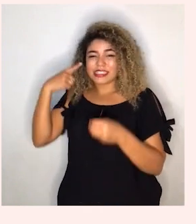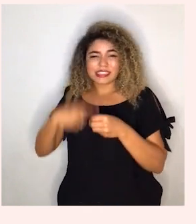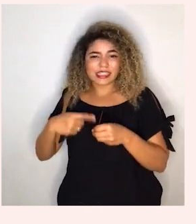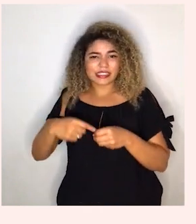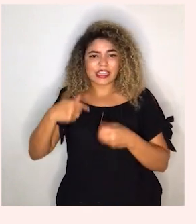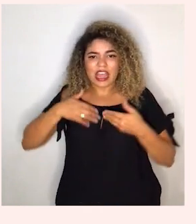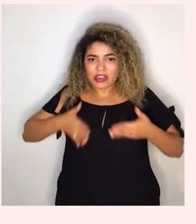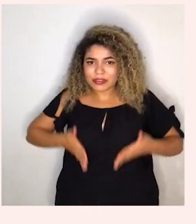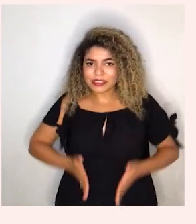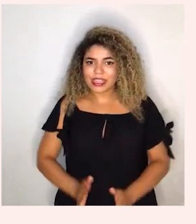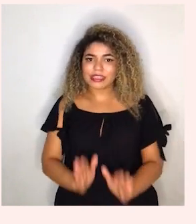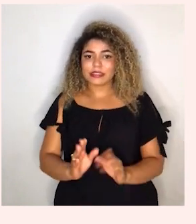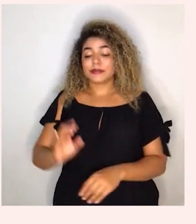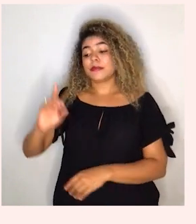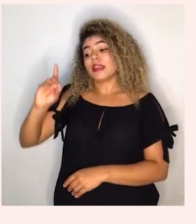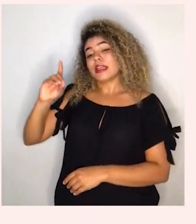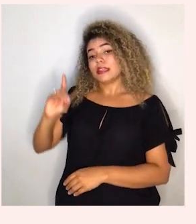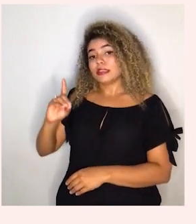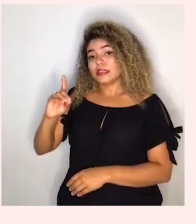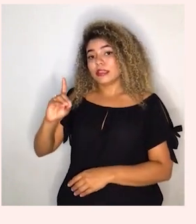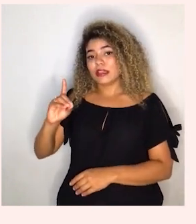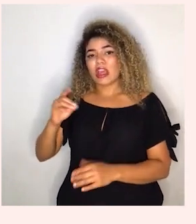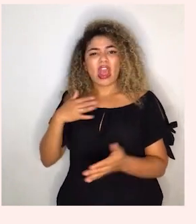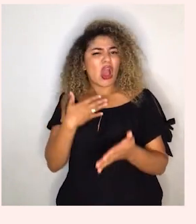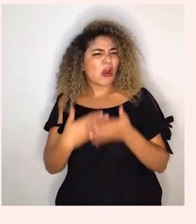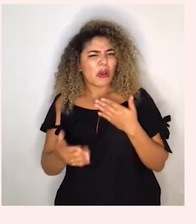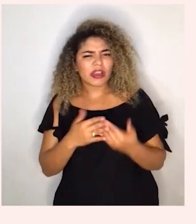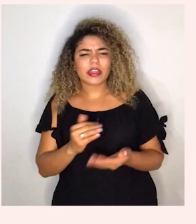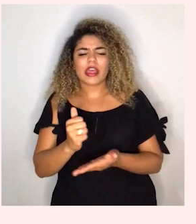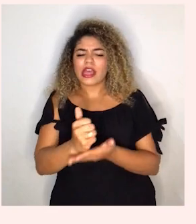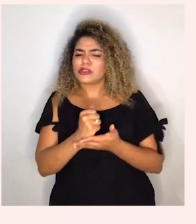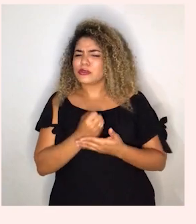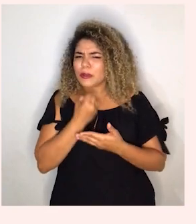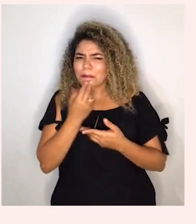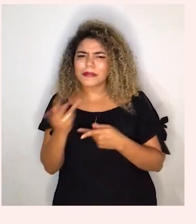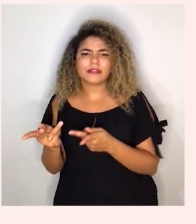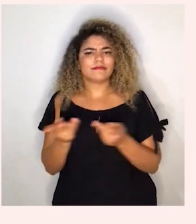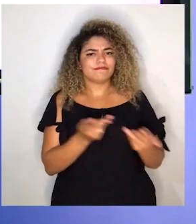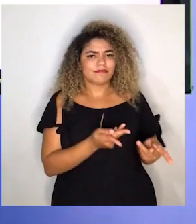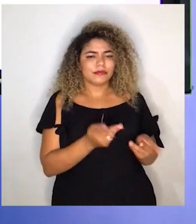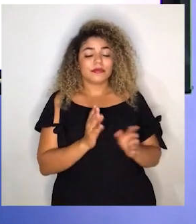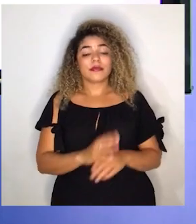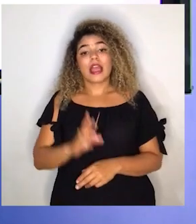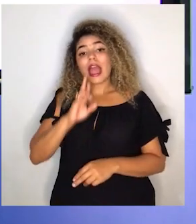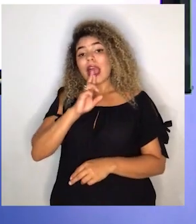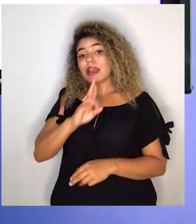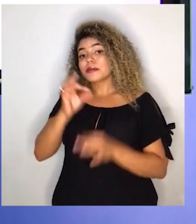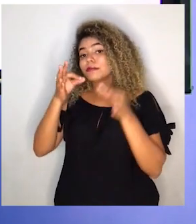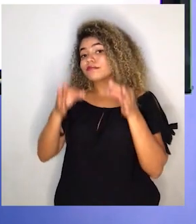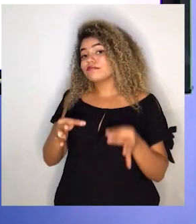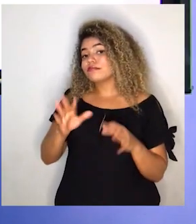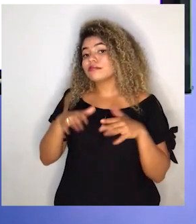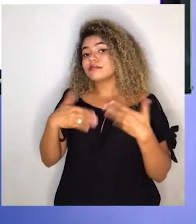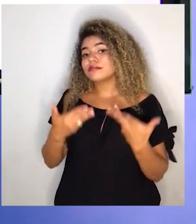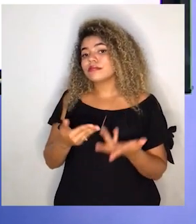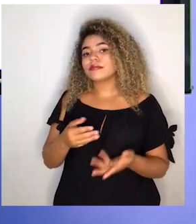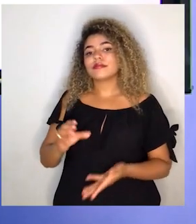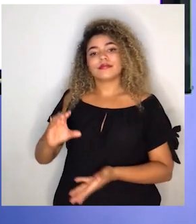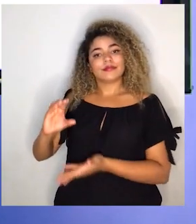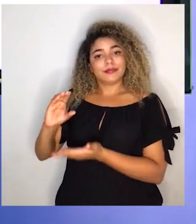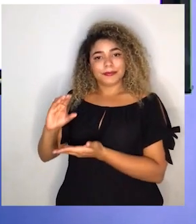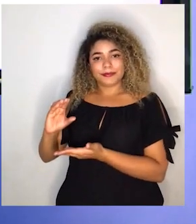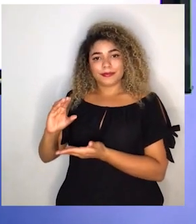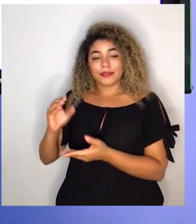cidade onde nasci. E na letra D, qualquer ajuda será bem-vinda. A resposta certa nesta questão é a